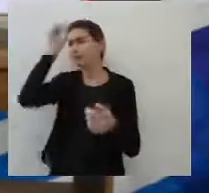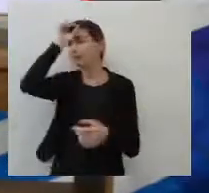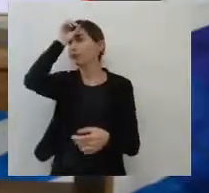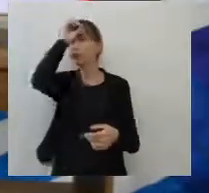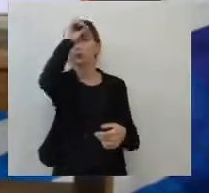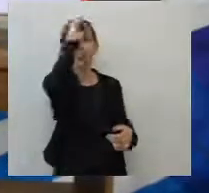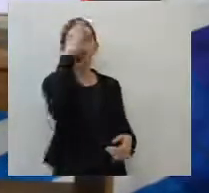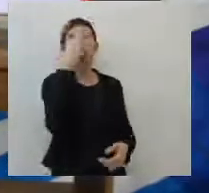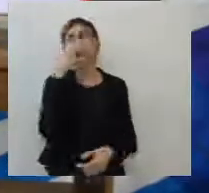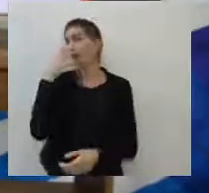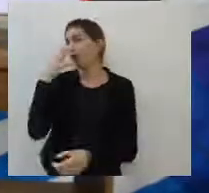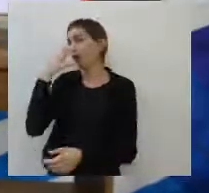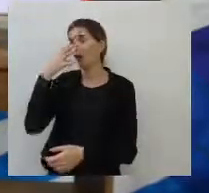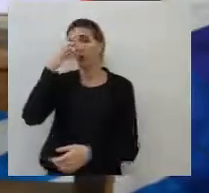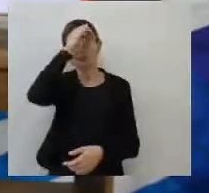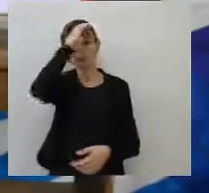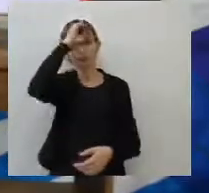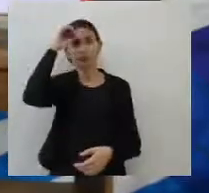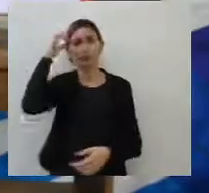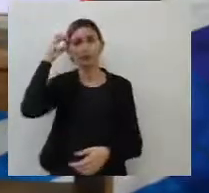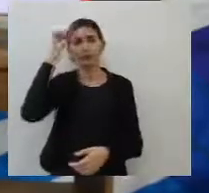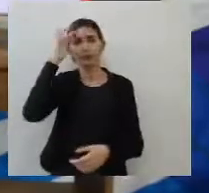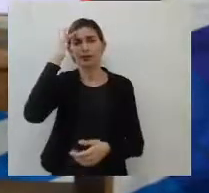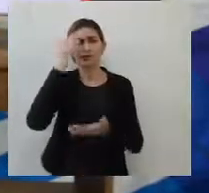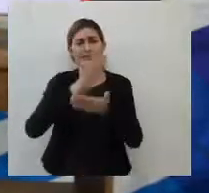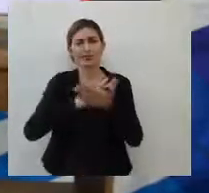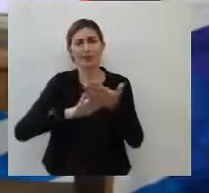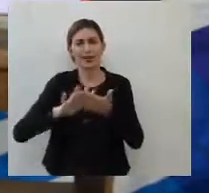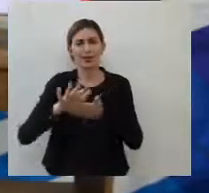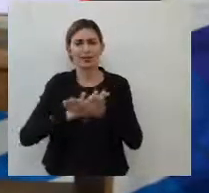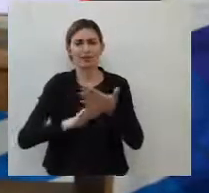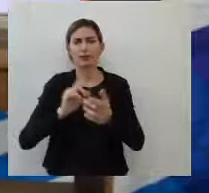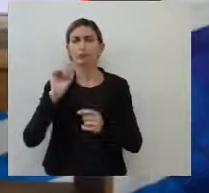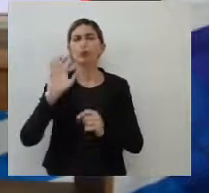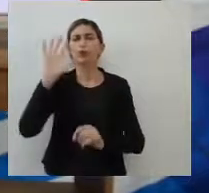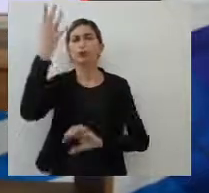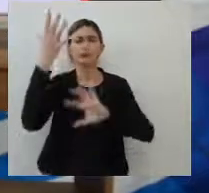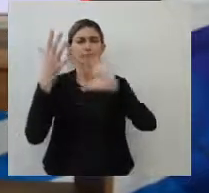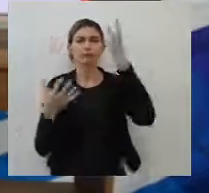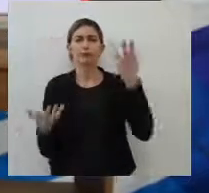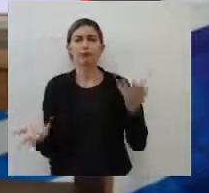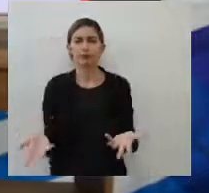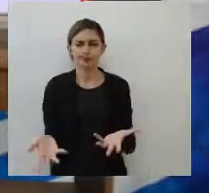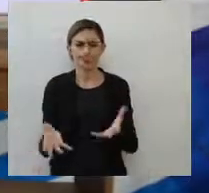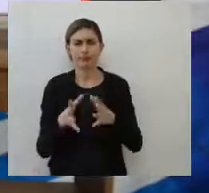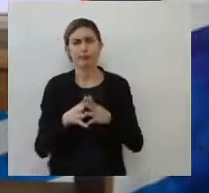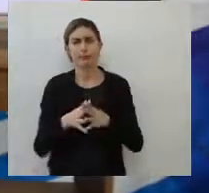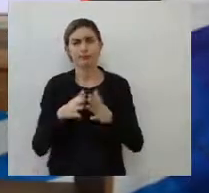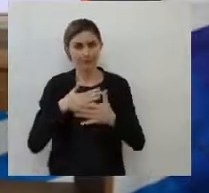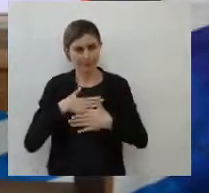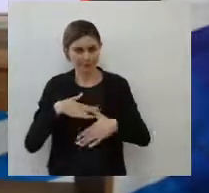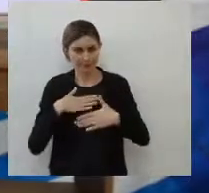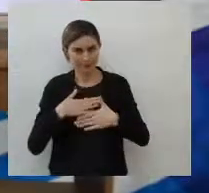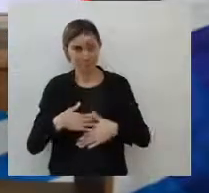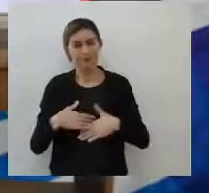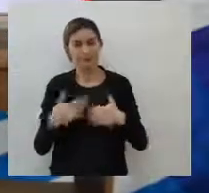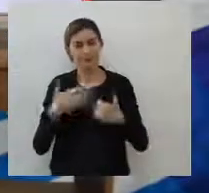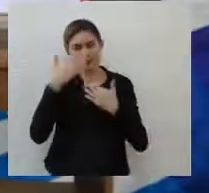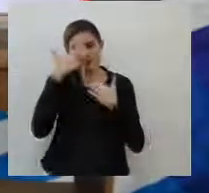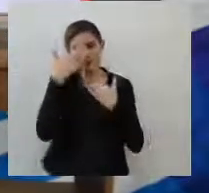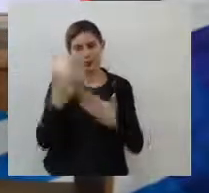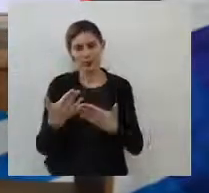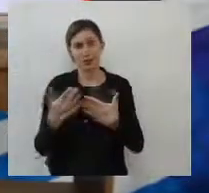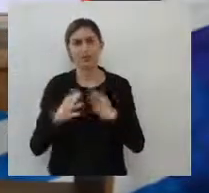bestializado. Ou seja, sem entender o que estava acontecendo. Tá bem? Tranquilo, gente? Muito